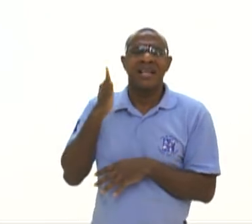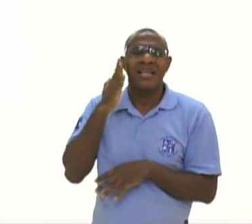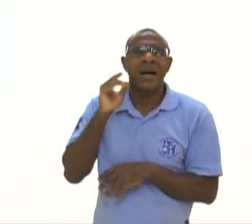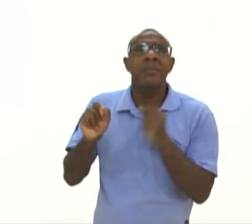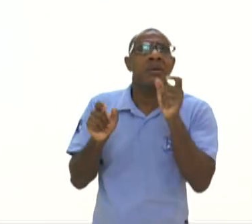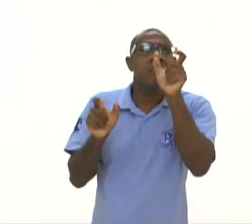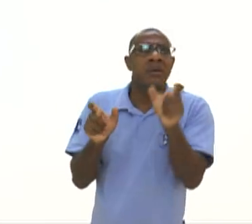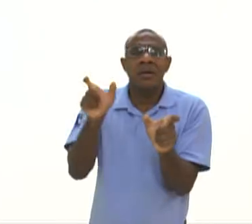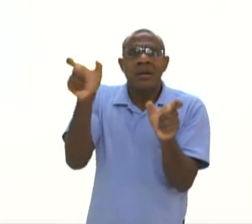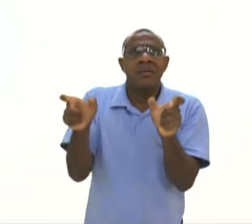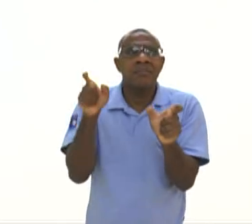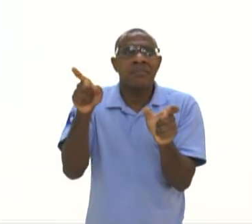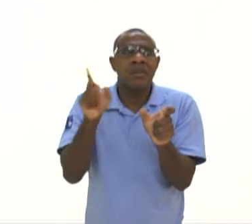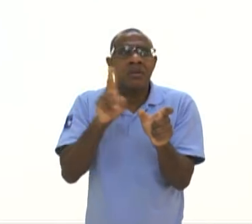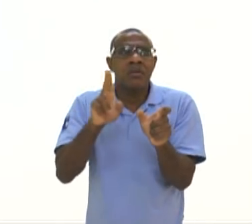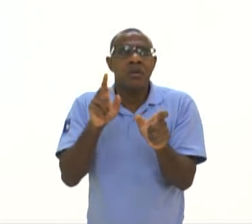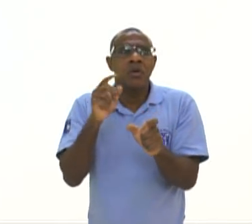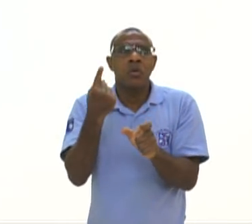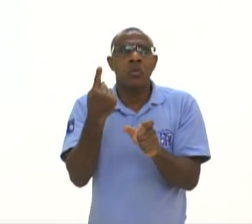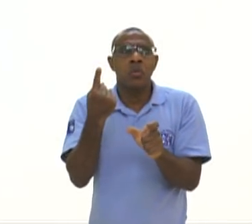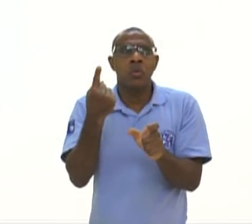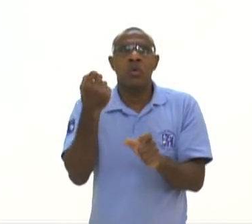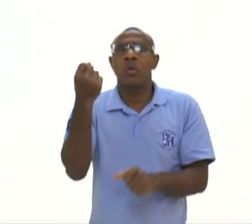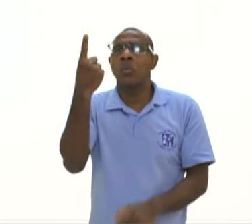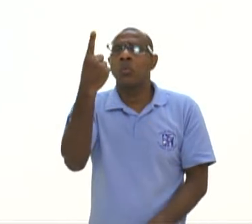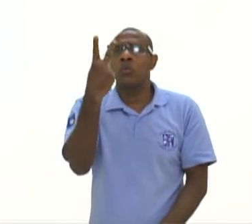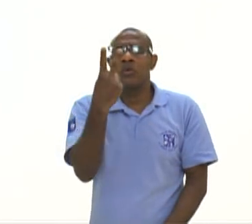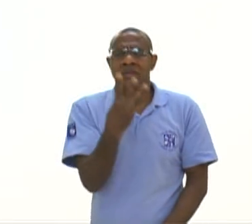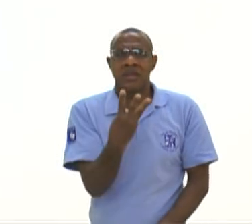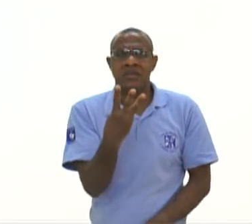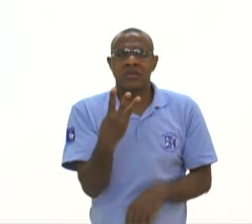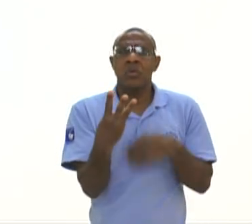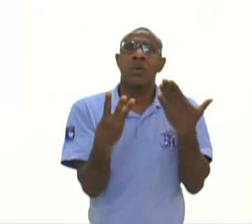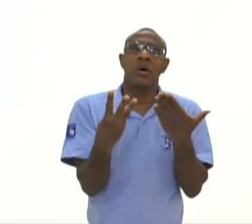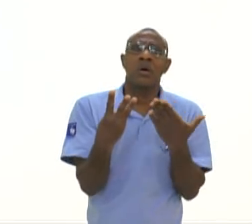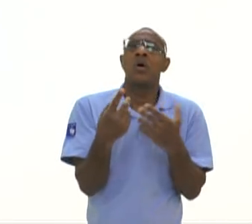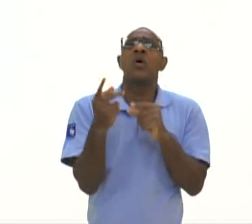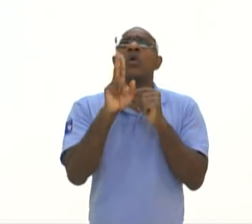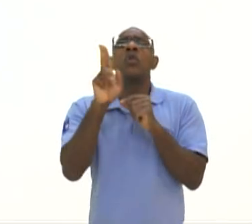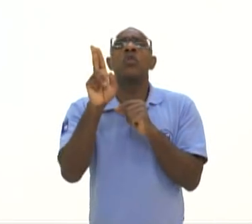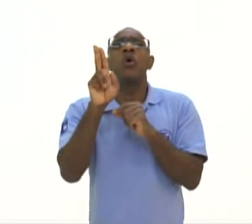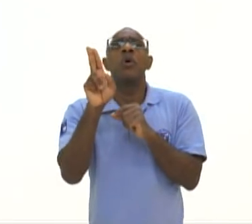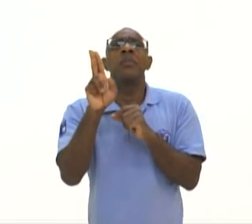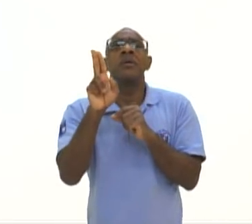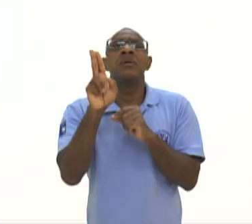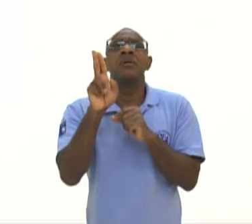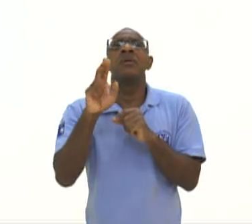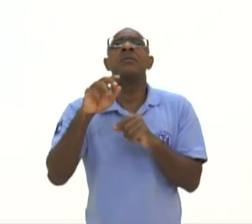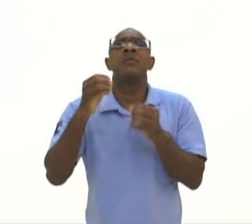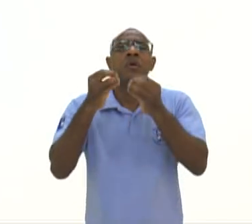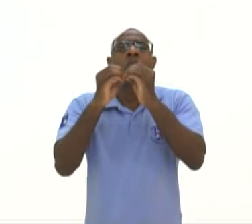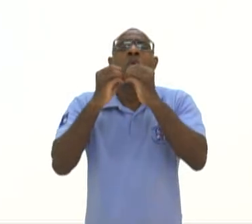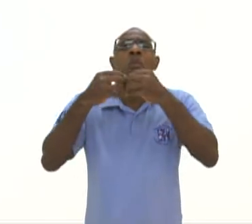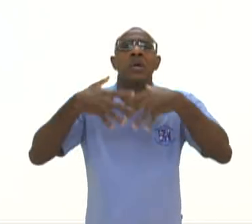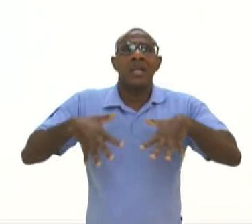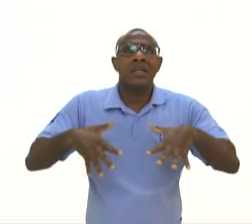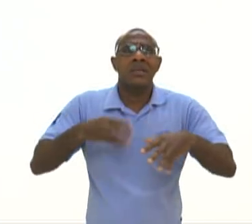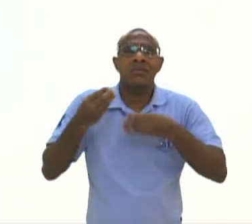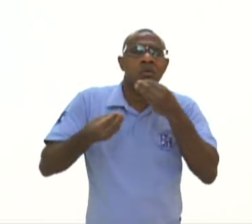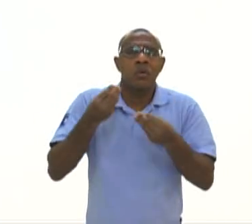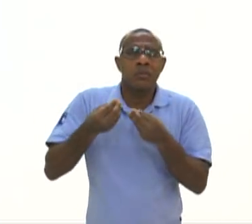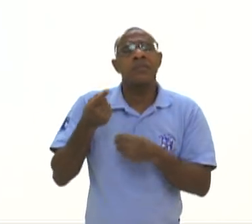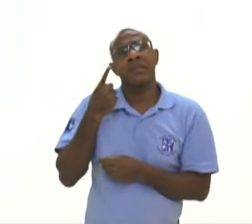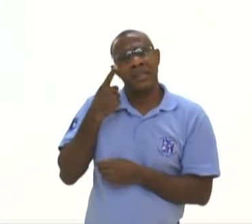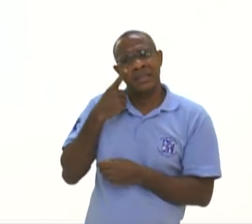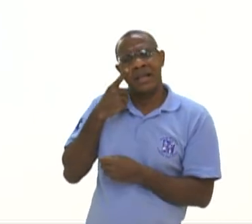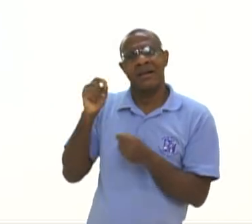identificar esta de número 1, 2 e número 3? Como é que se chamam essas glândulas? Vamos tentar resolver